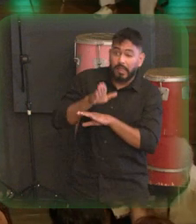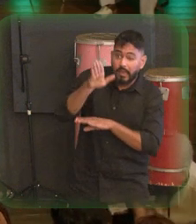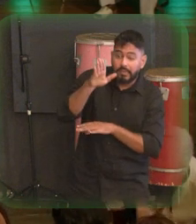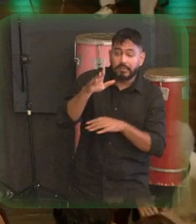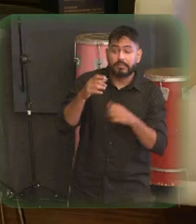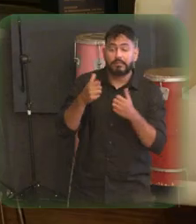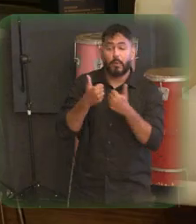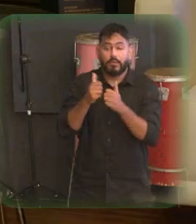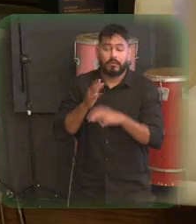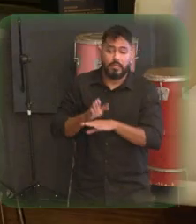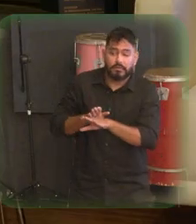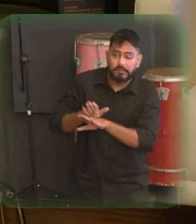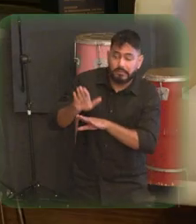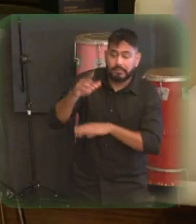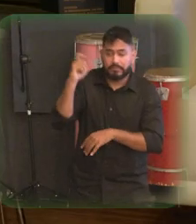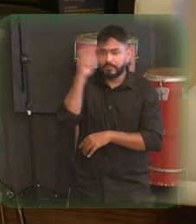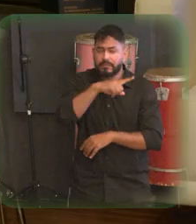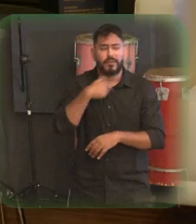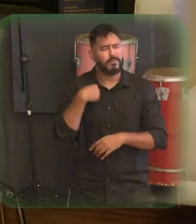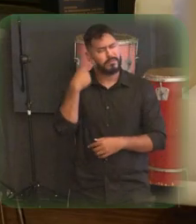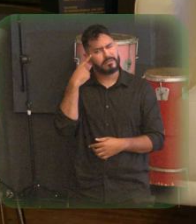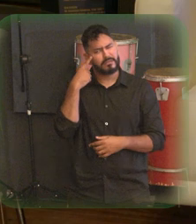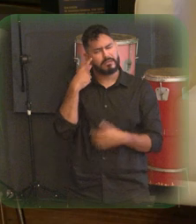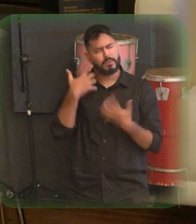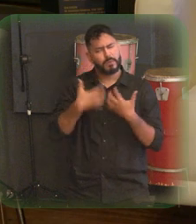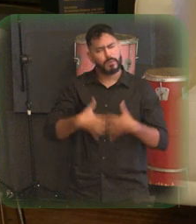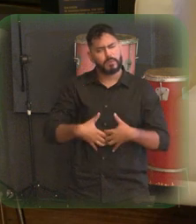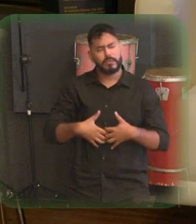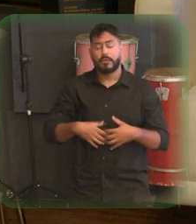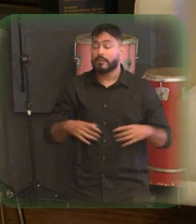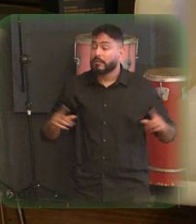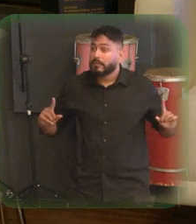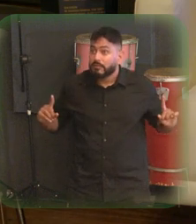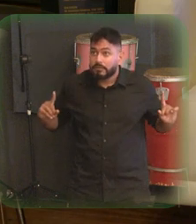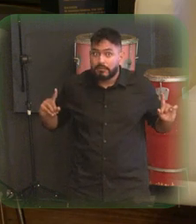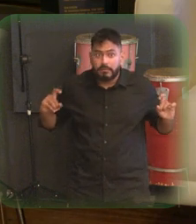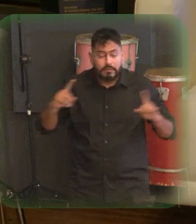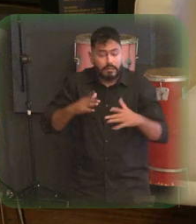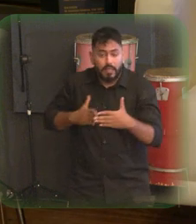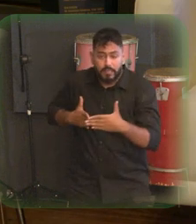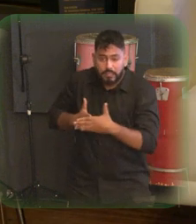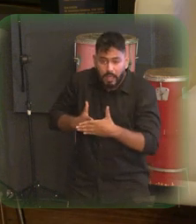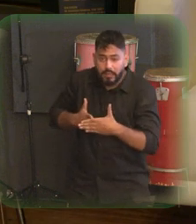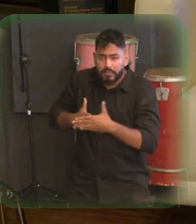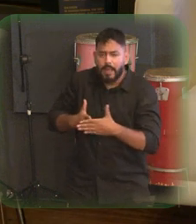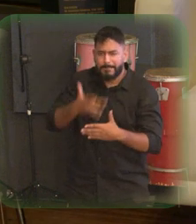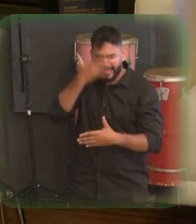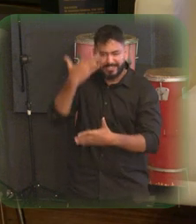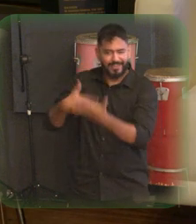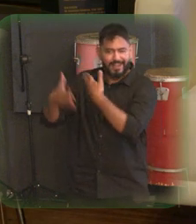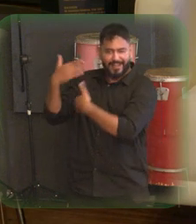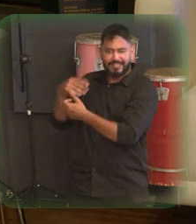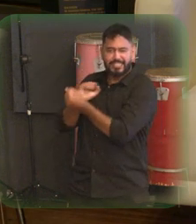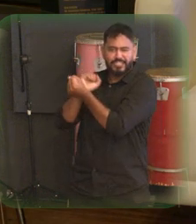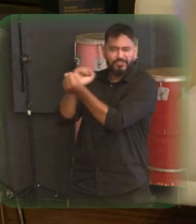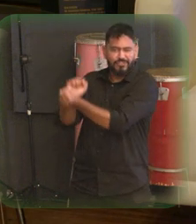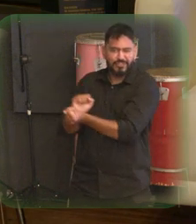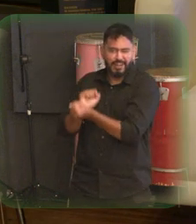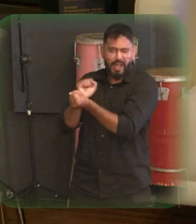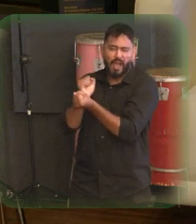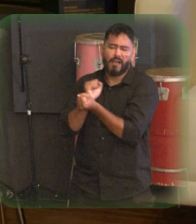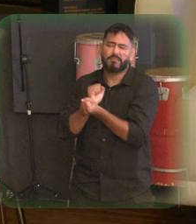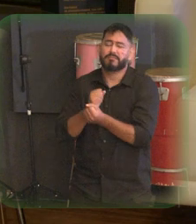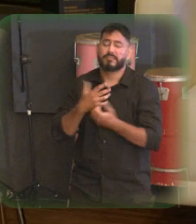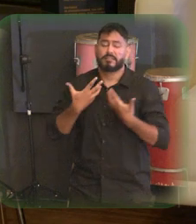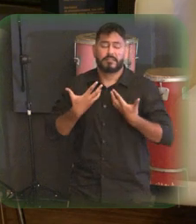né? O quão a dificuldade enorme de pessoas que foram escravizadas, pessoas